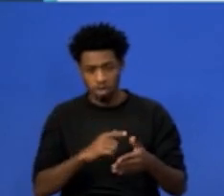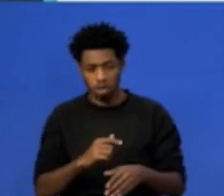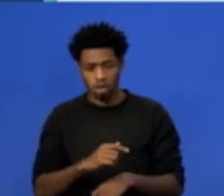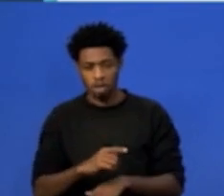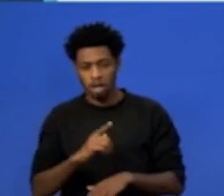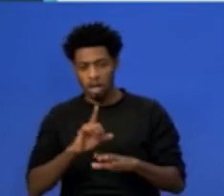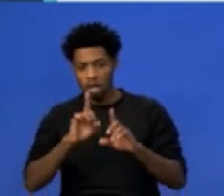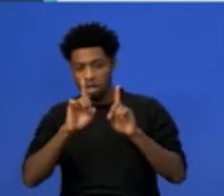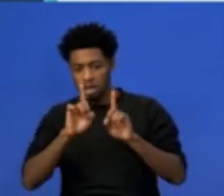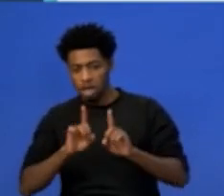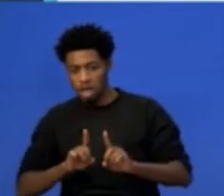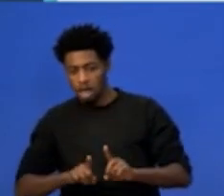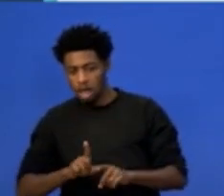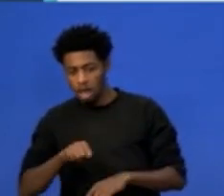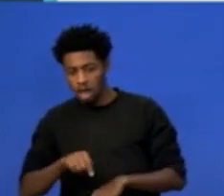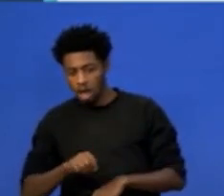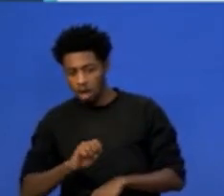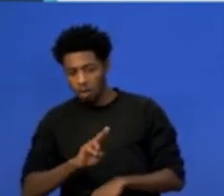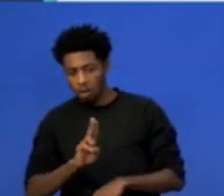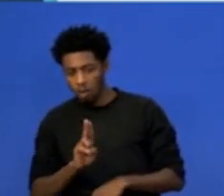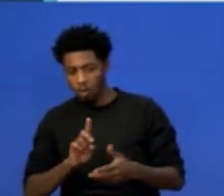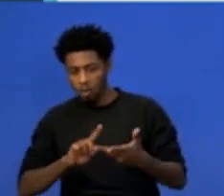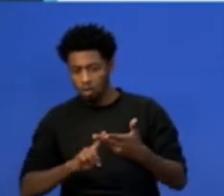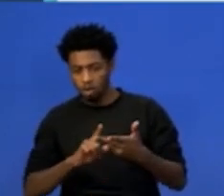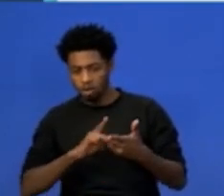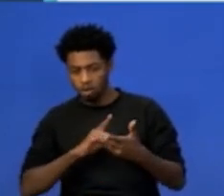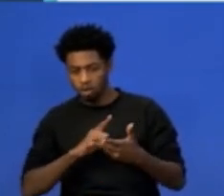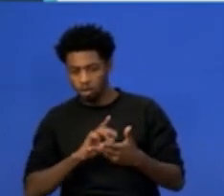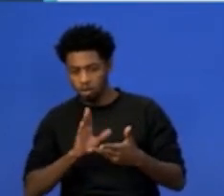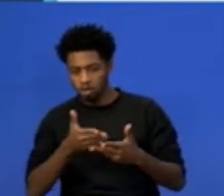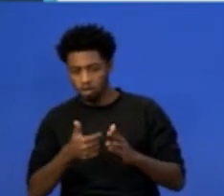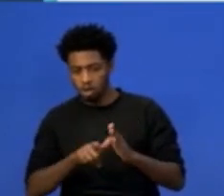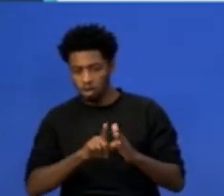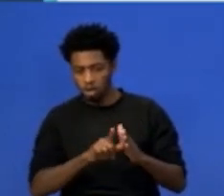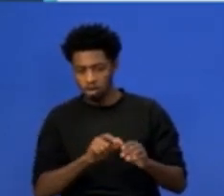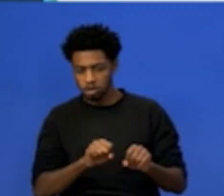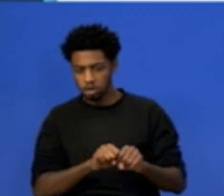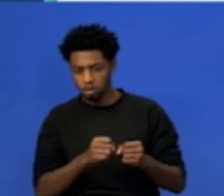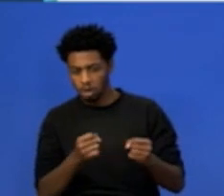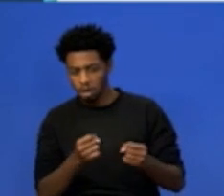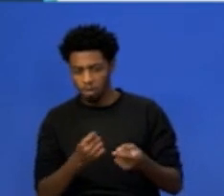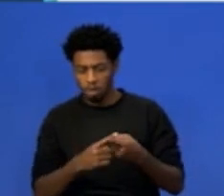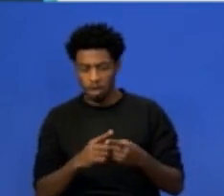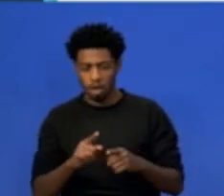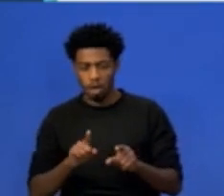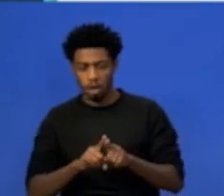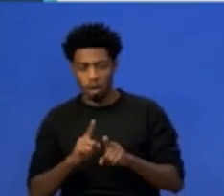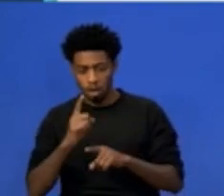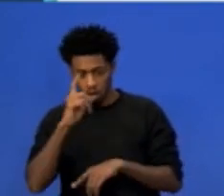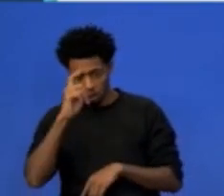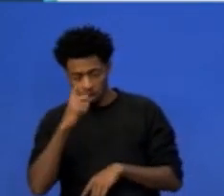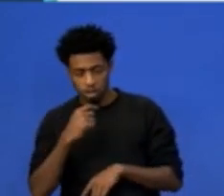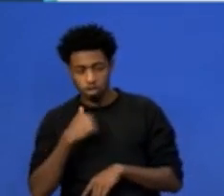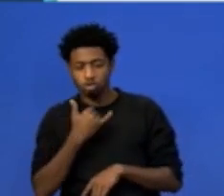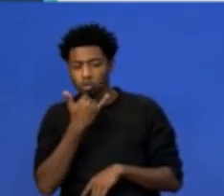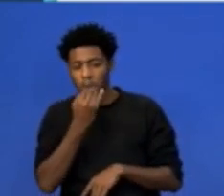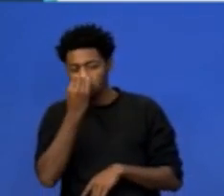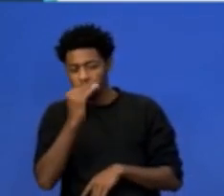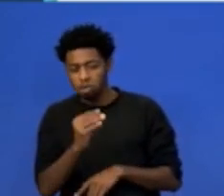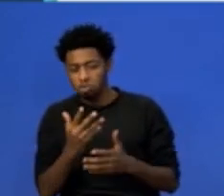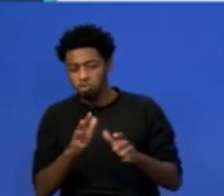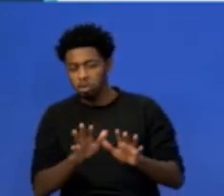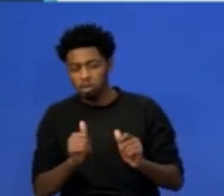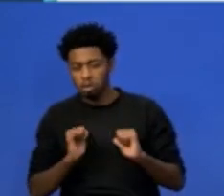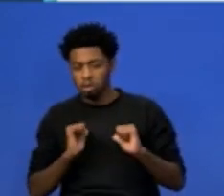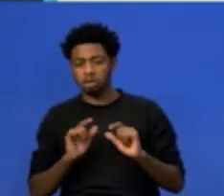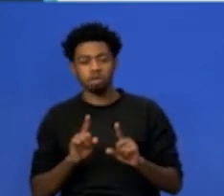de doenças ou lesões pré-existentes. Então, os planos de saúde, eles não devem recusar,